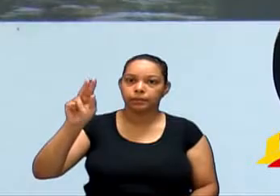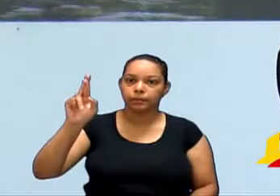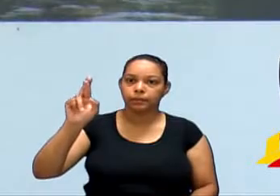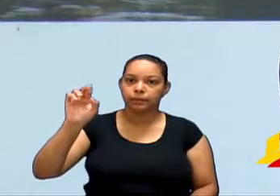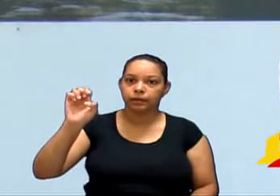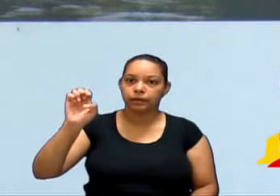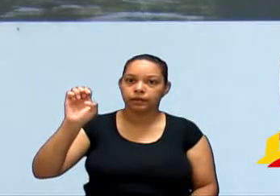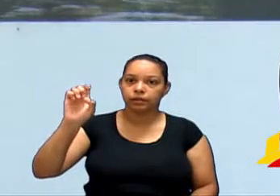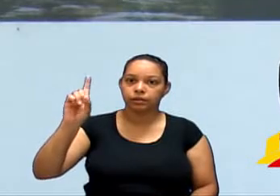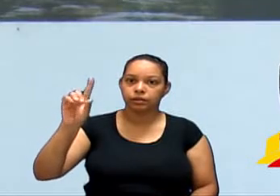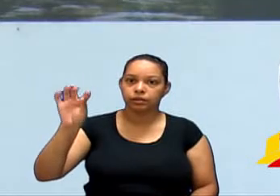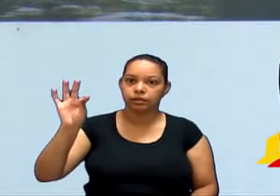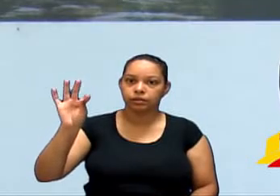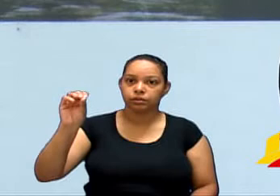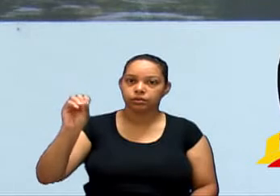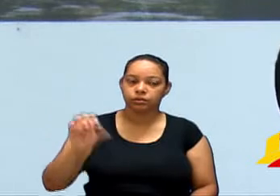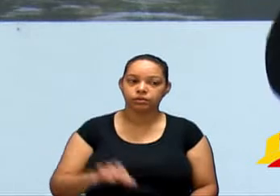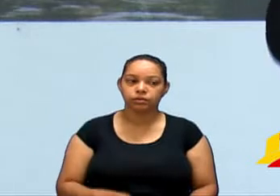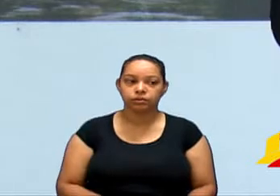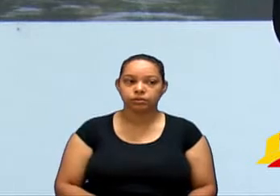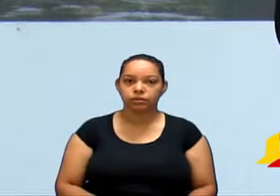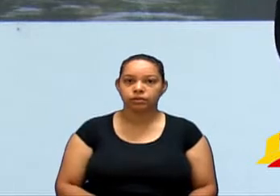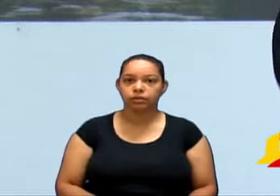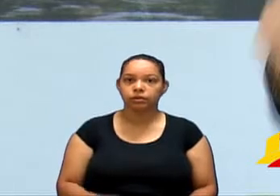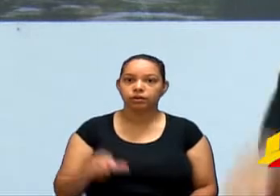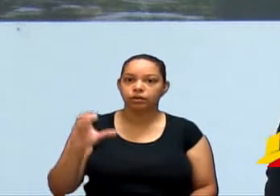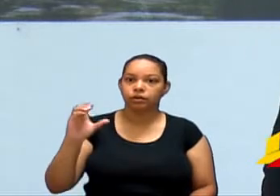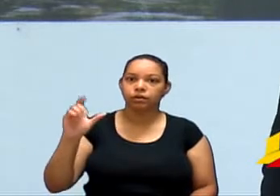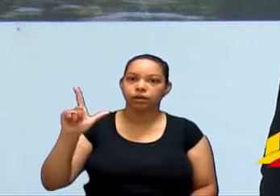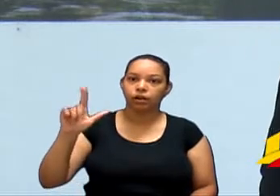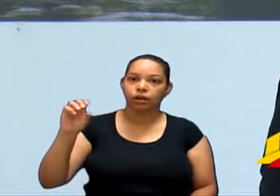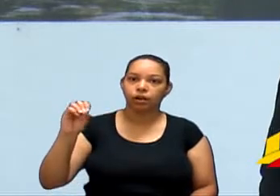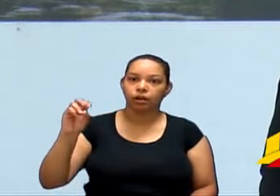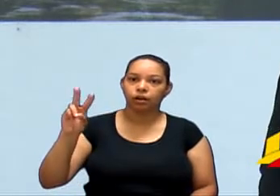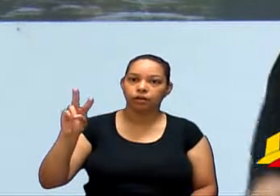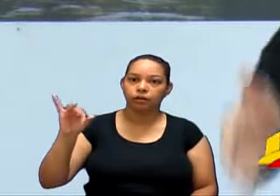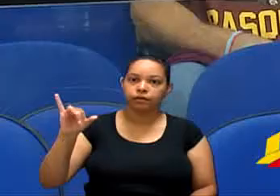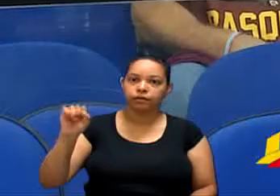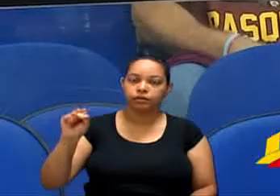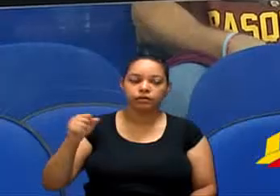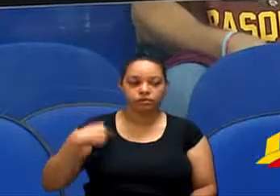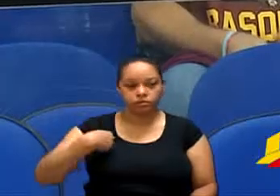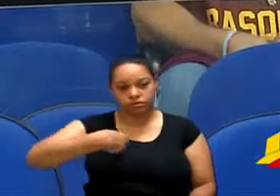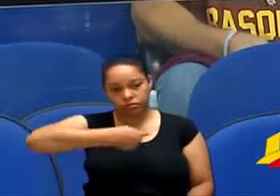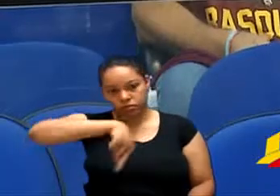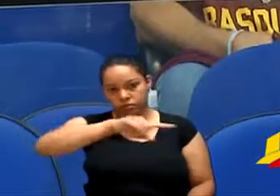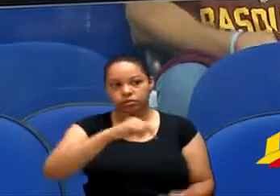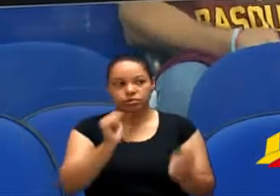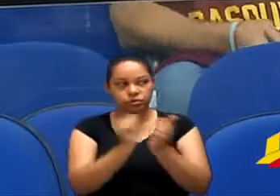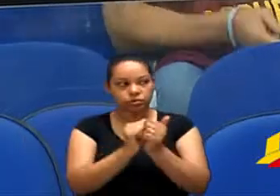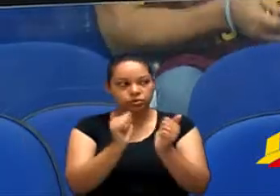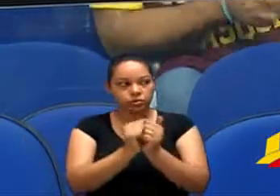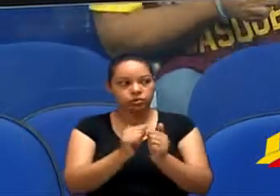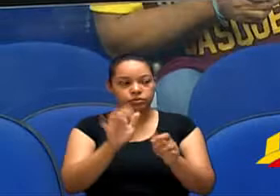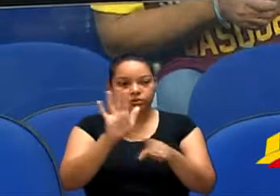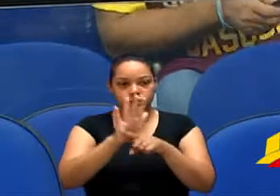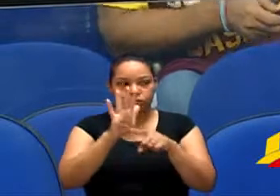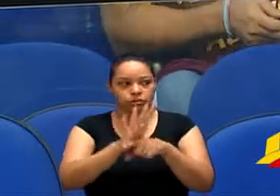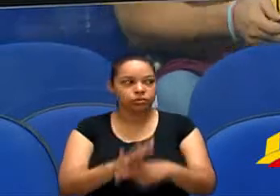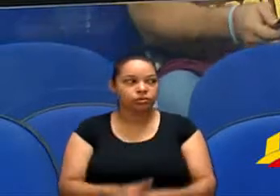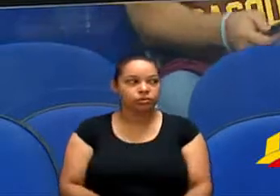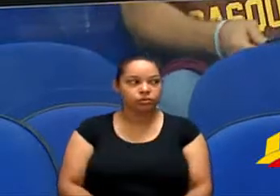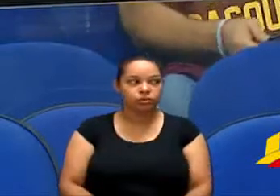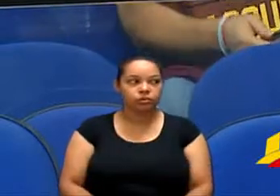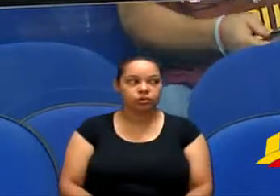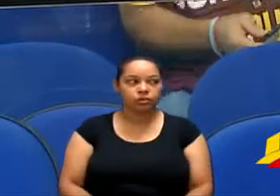parabeniza todos Clóvis Clovis conta sempre conosco nosso apoio inclusive estendemos aqui aos senhores vereadores